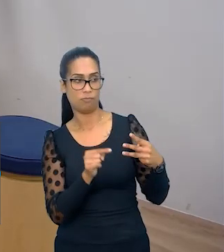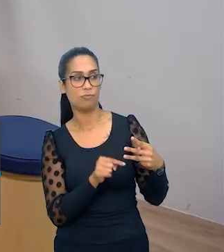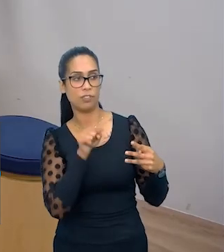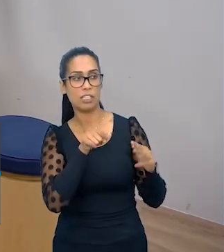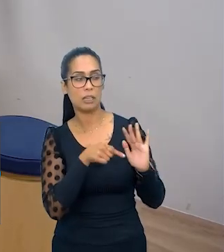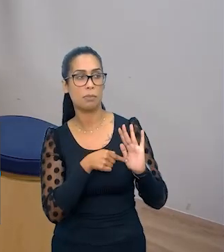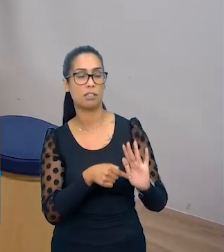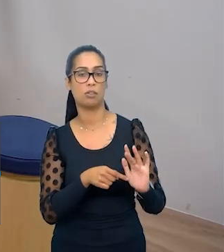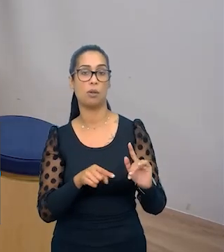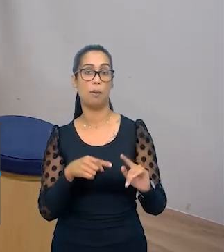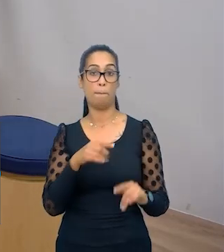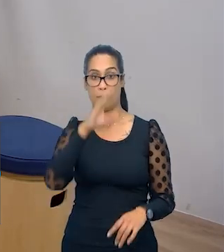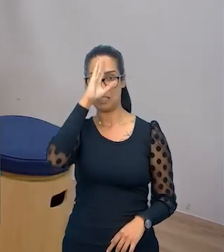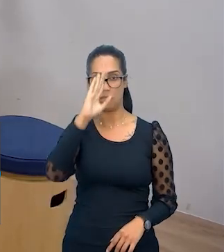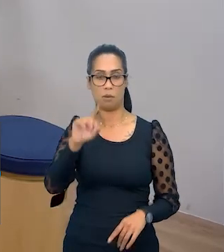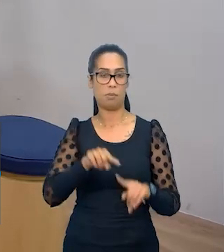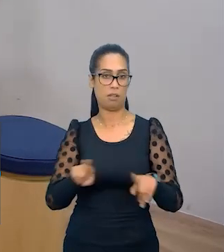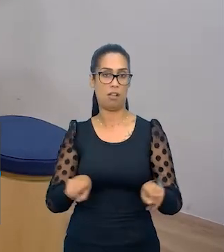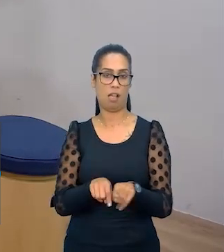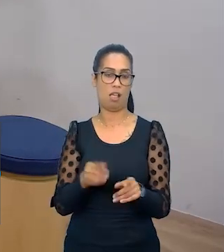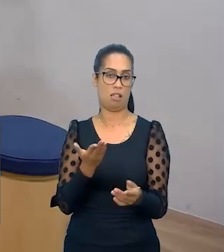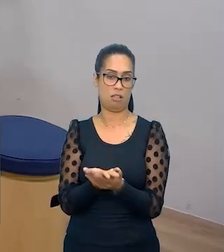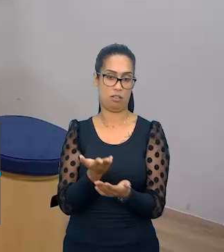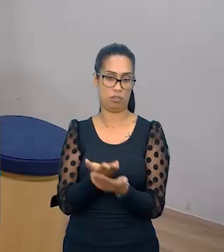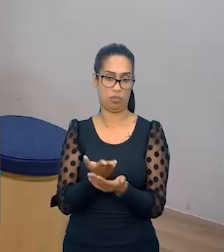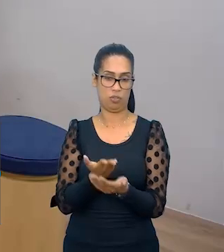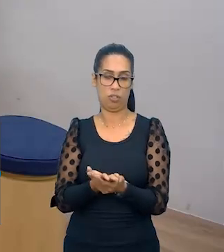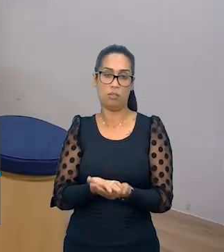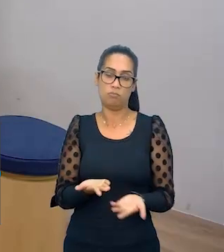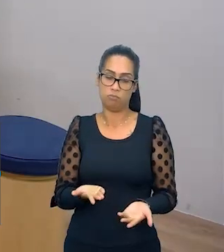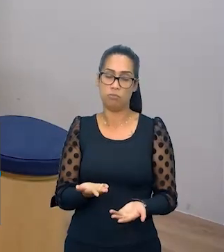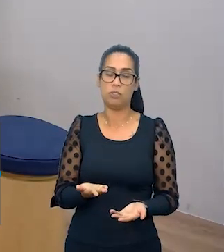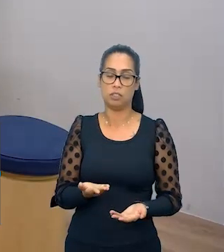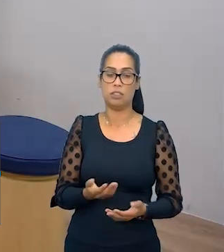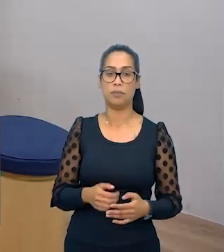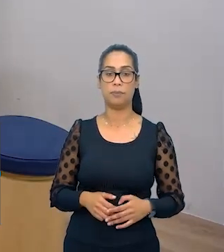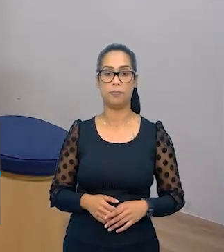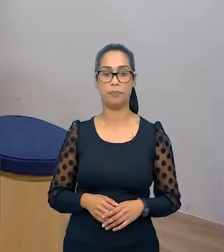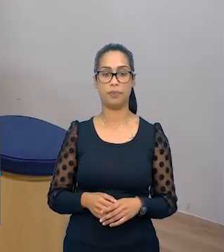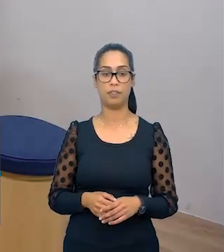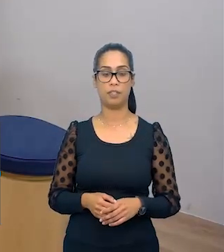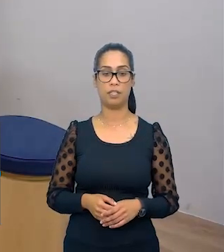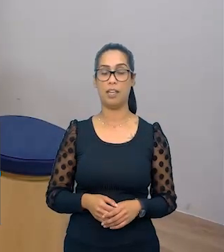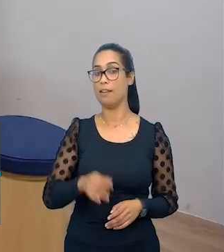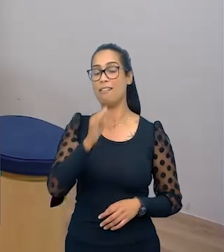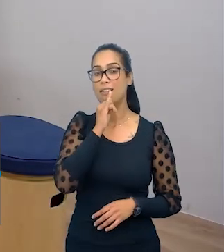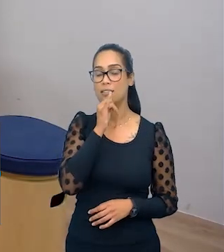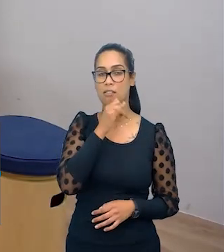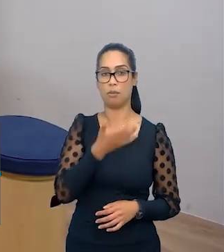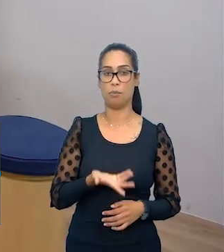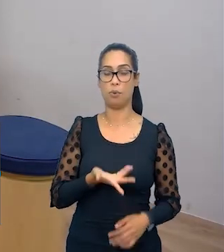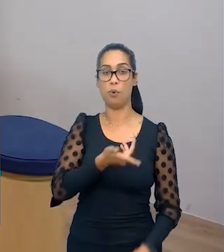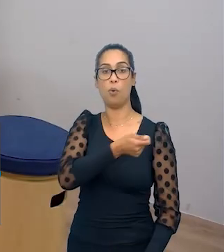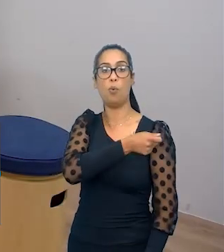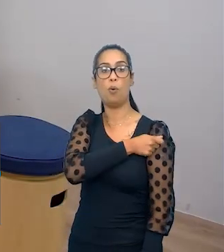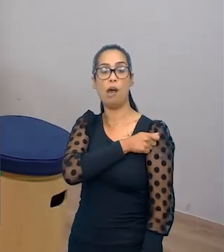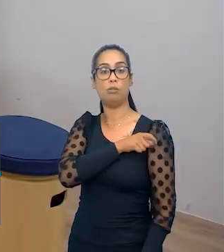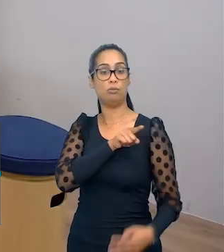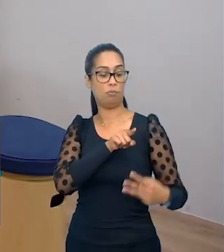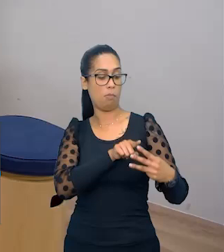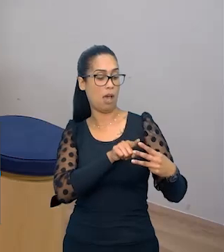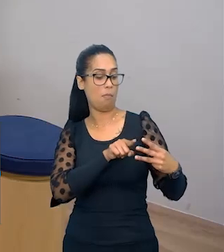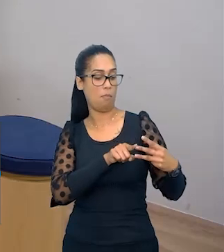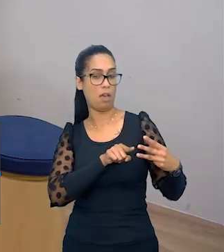pode ser, por exemplo, analisado, vou colocar aqui como uma forma de dimensão, né? Os alunos estudarem esse tripé por meio de